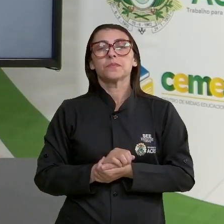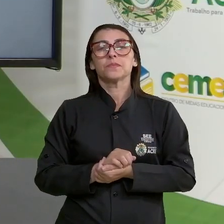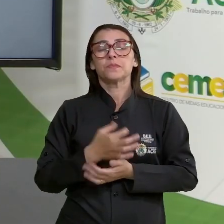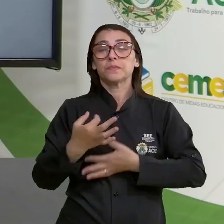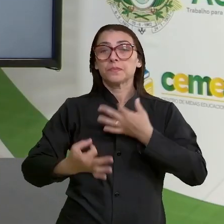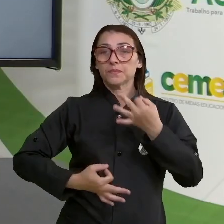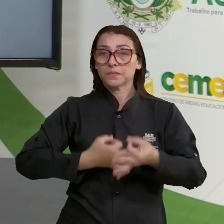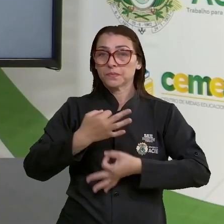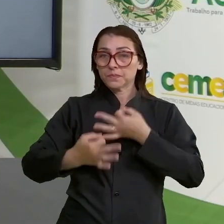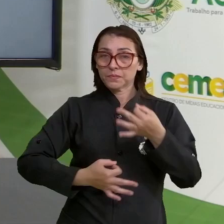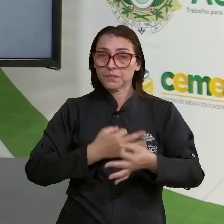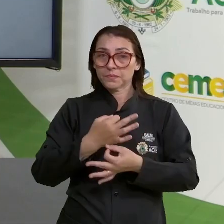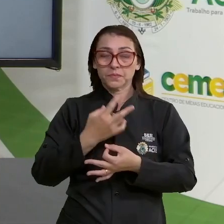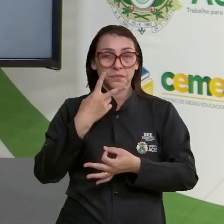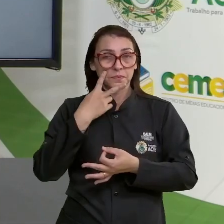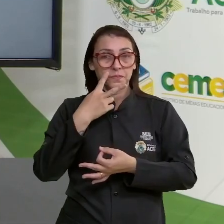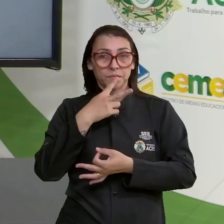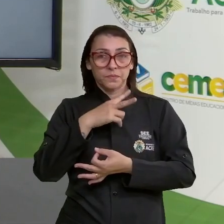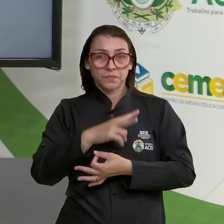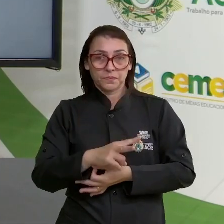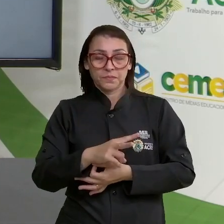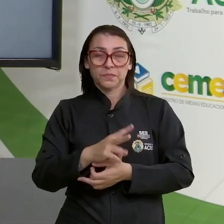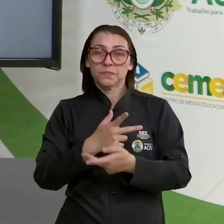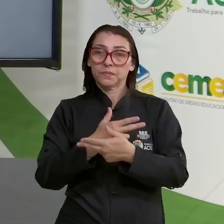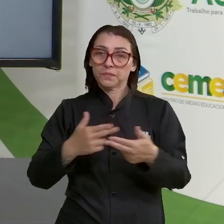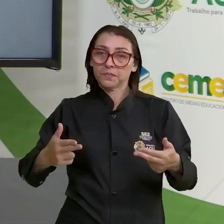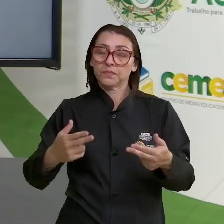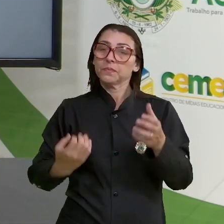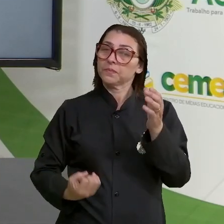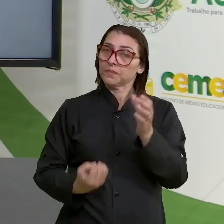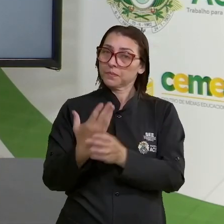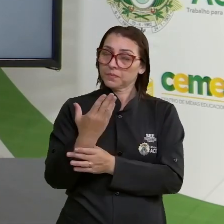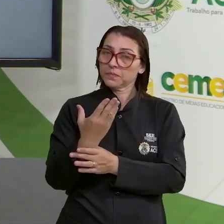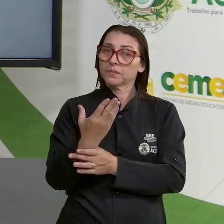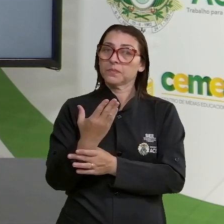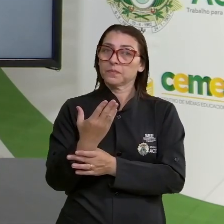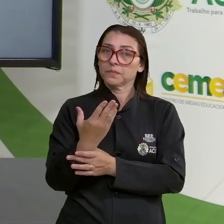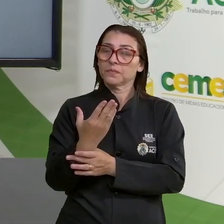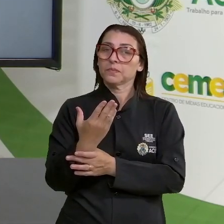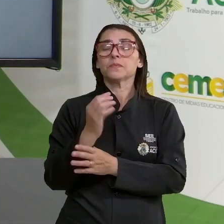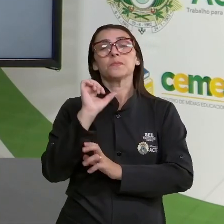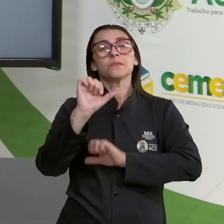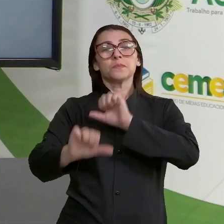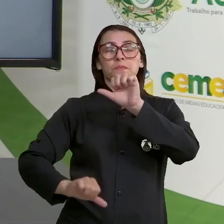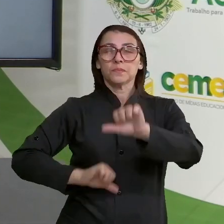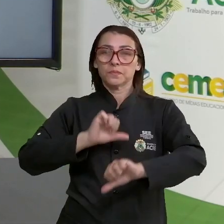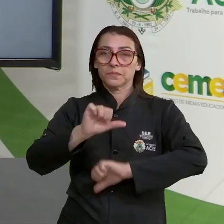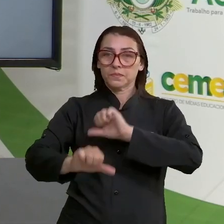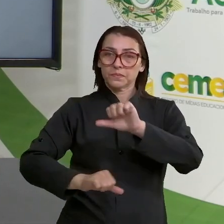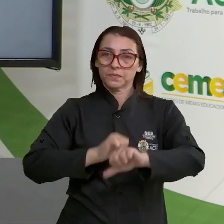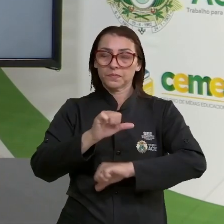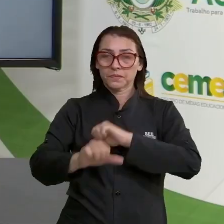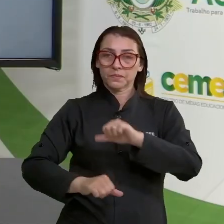crítico, enxergando essas coisas nas produções artísticas que são transformadas